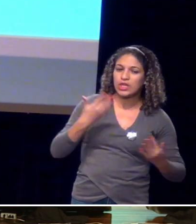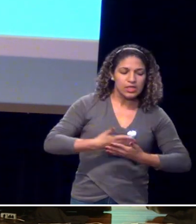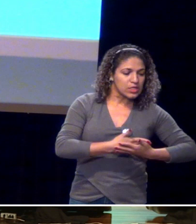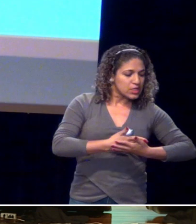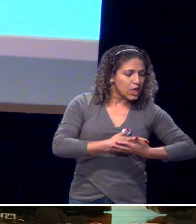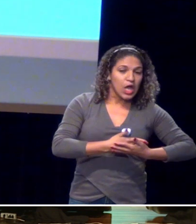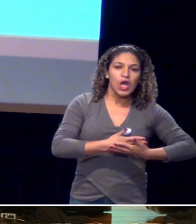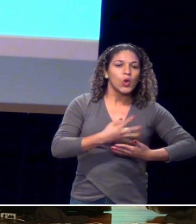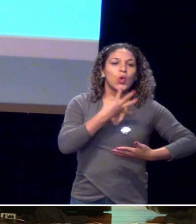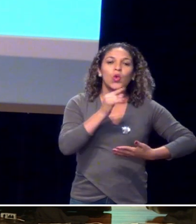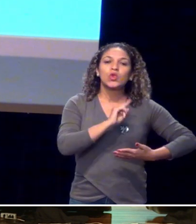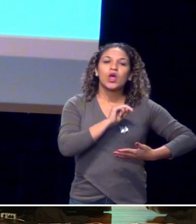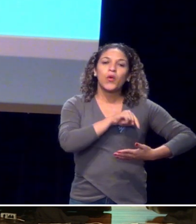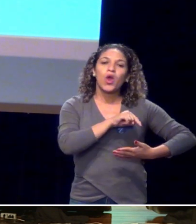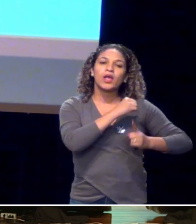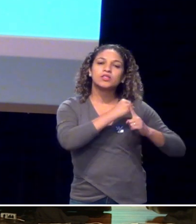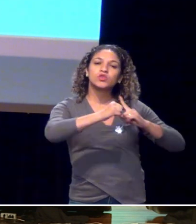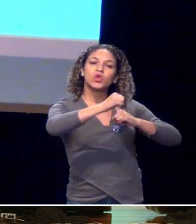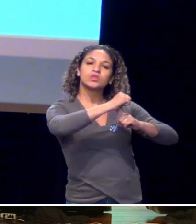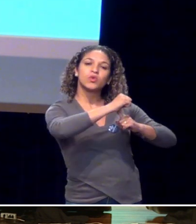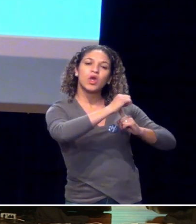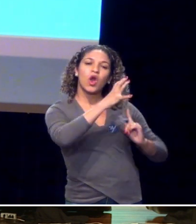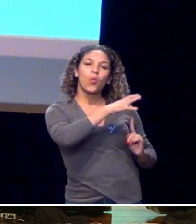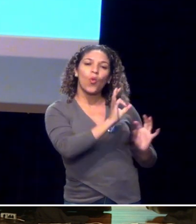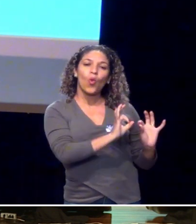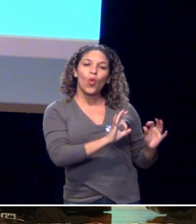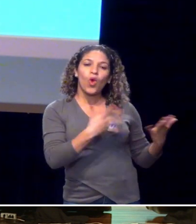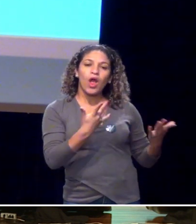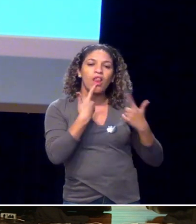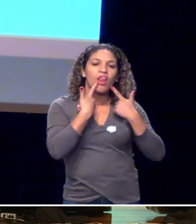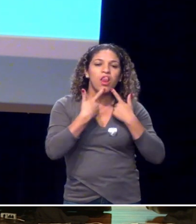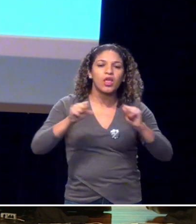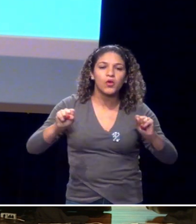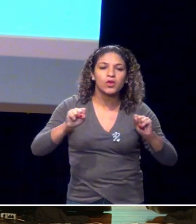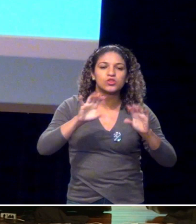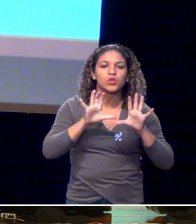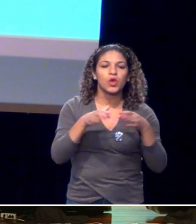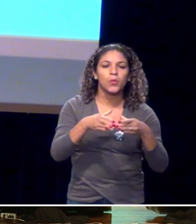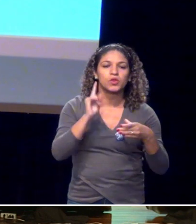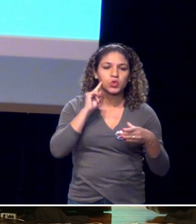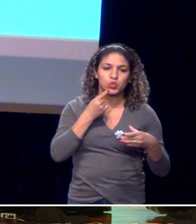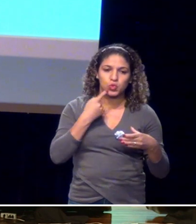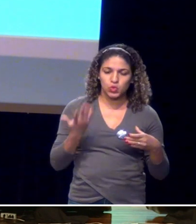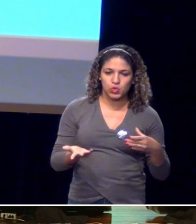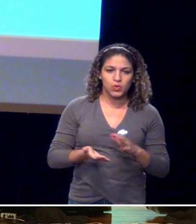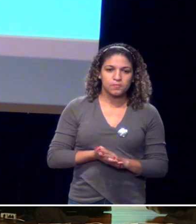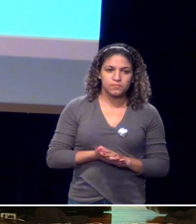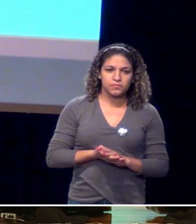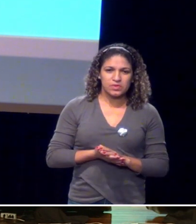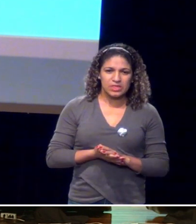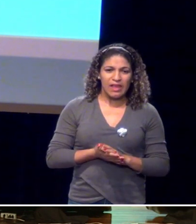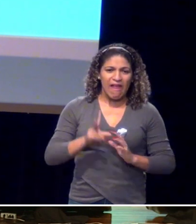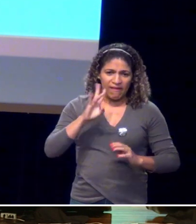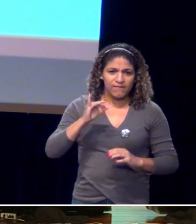não conhecem os aspectos socioculturais e linguísticos das comunidades surdas? Ele